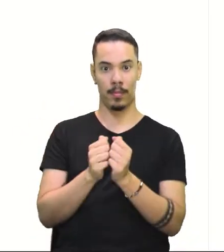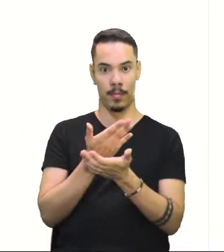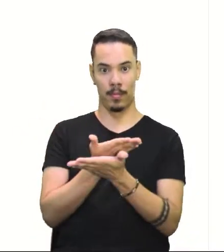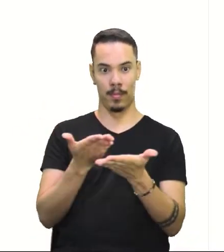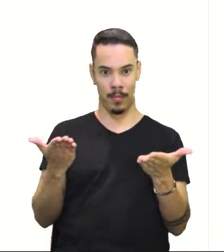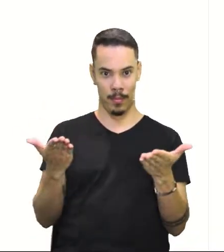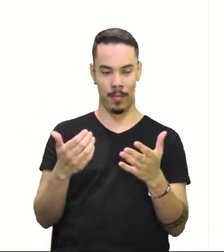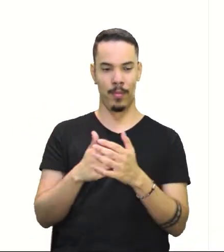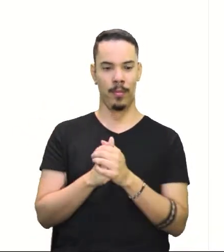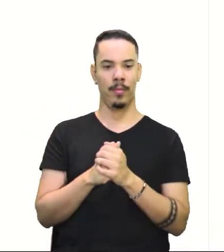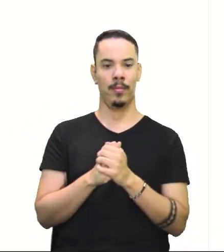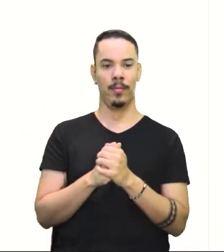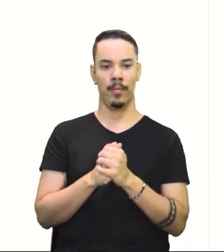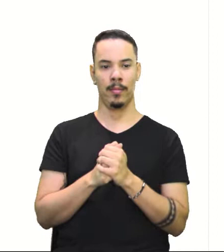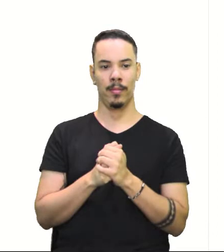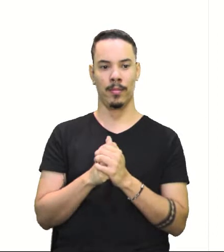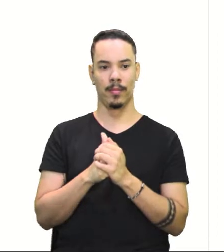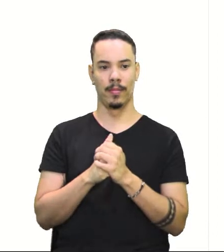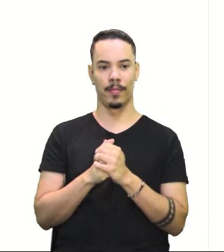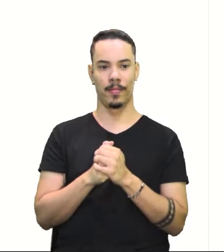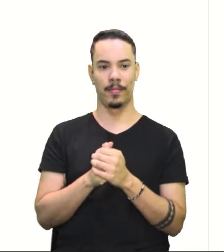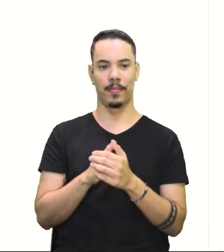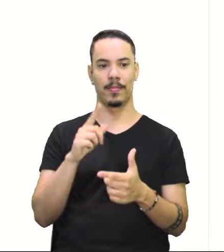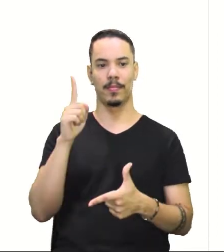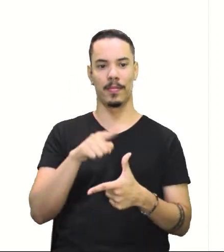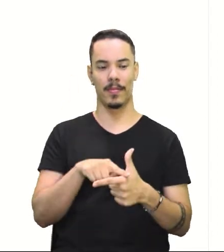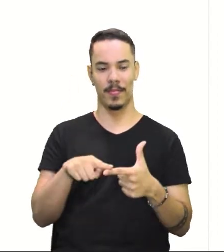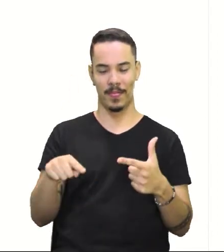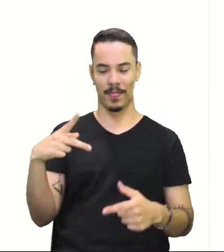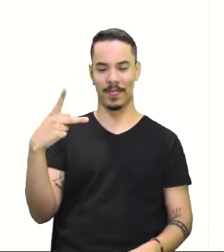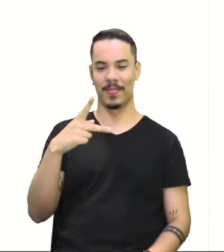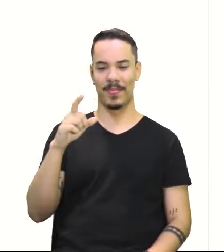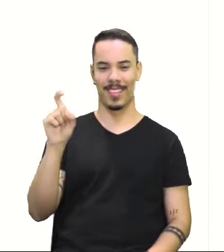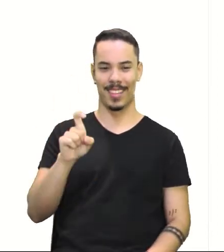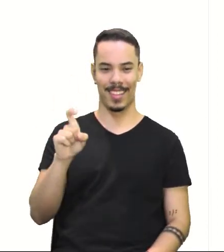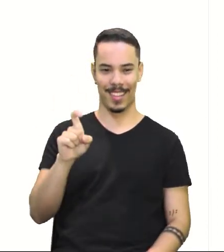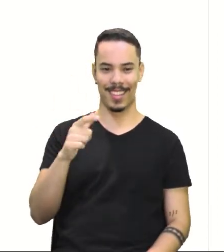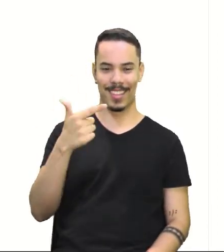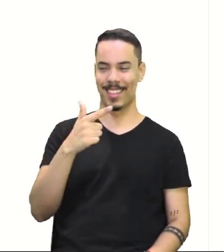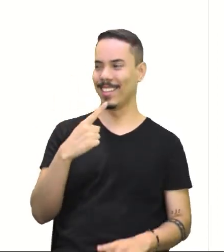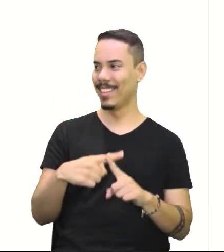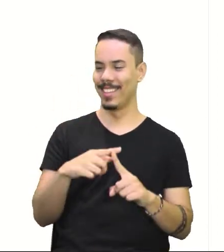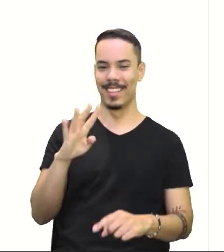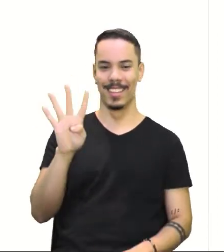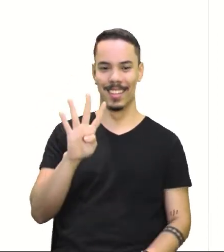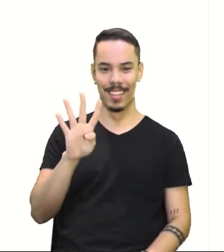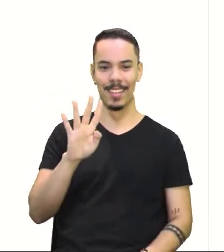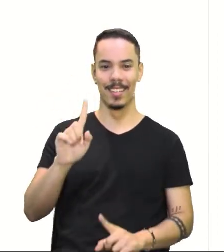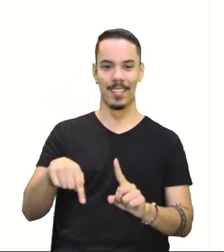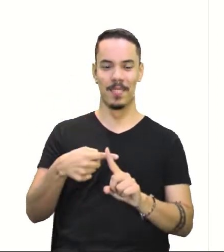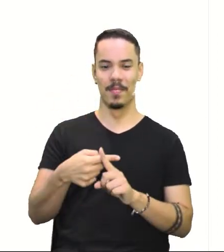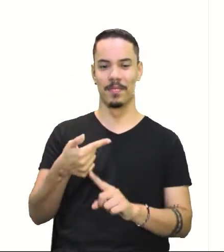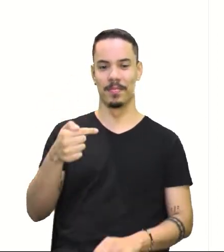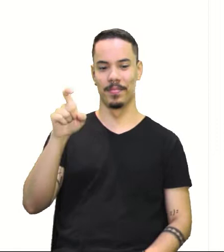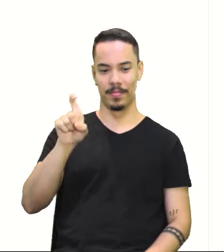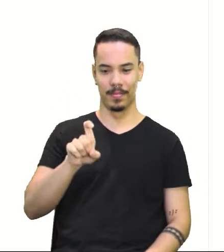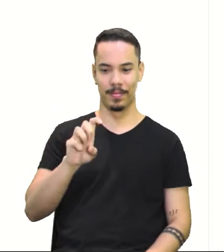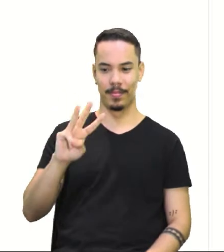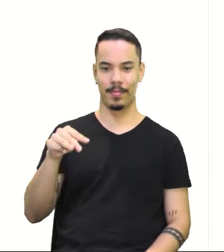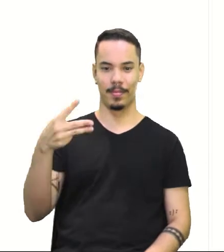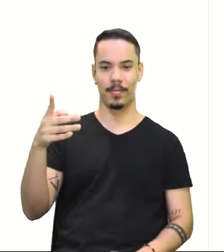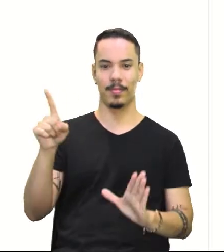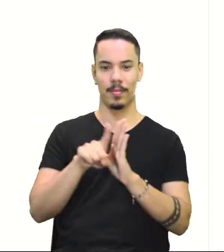olha lá. Divida quem? P de x, que é 2x à quarta mais 7x ao cubo